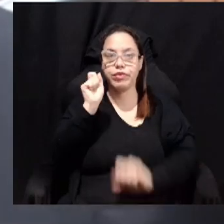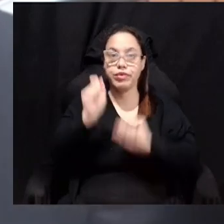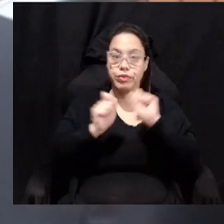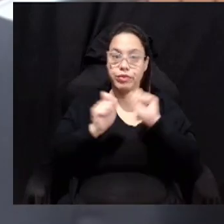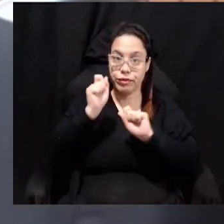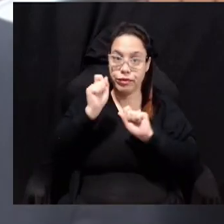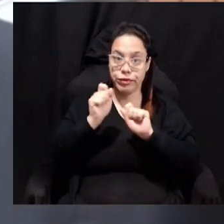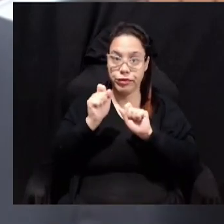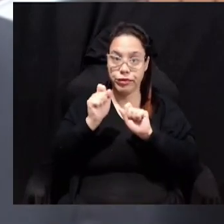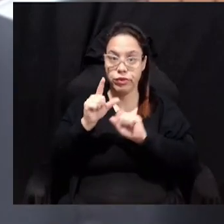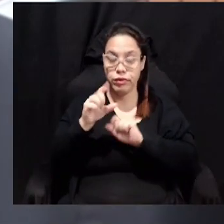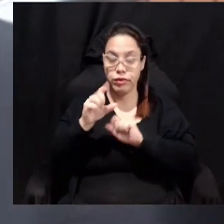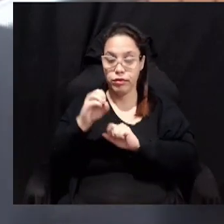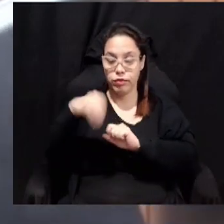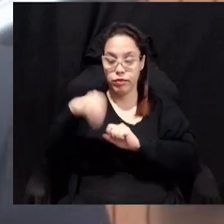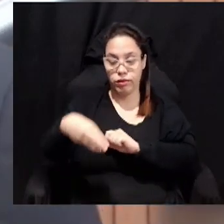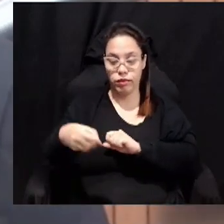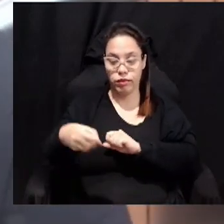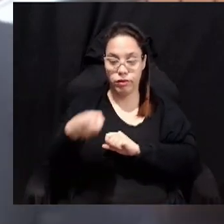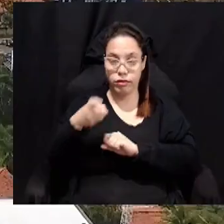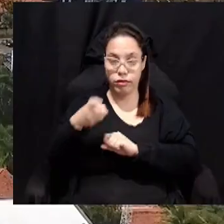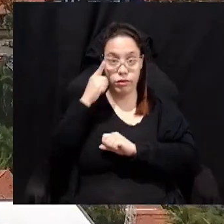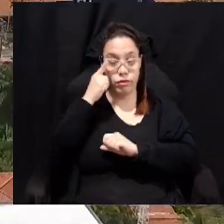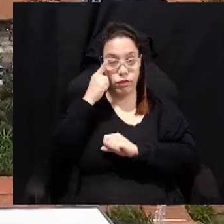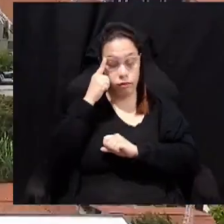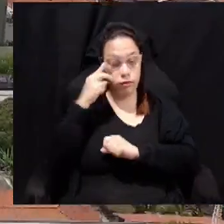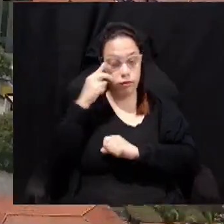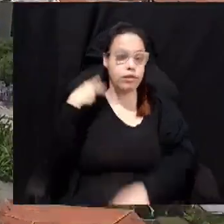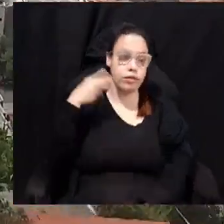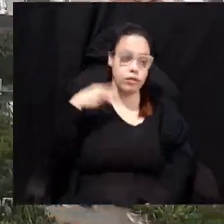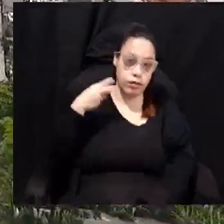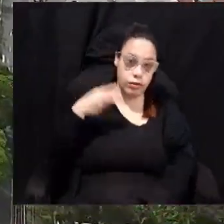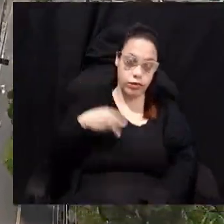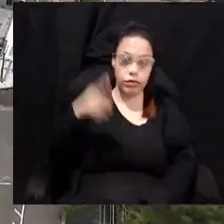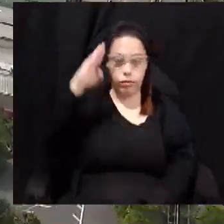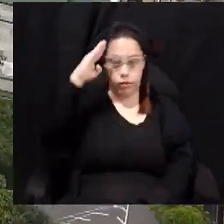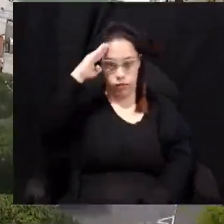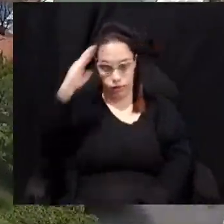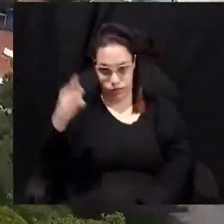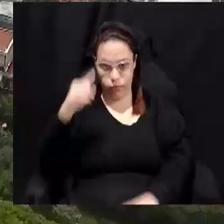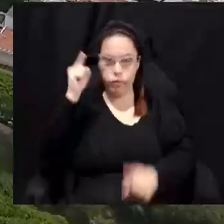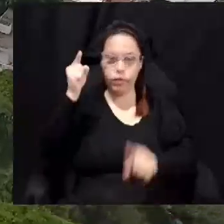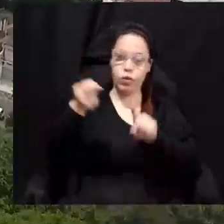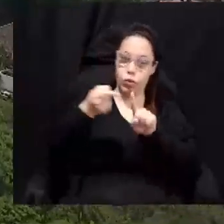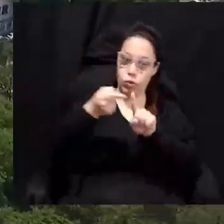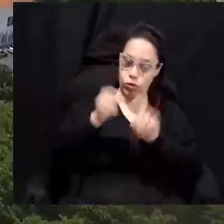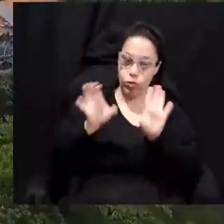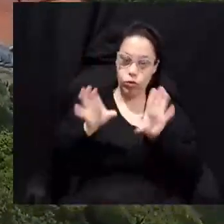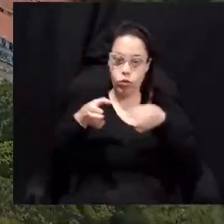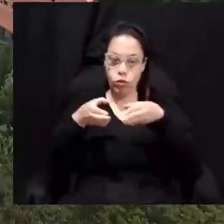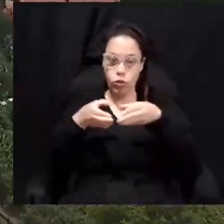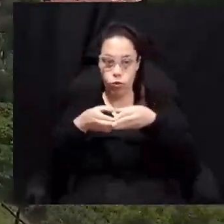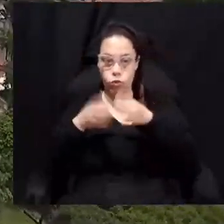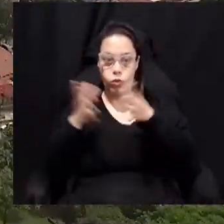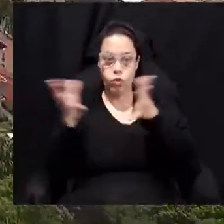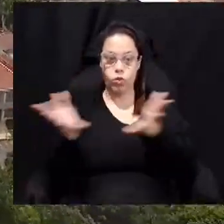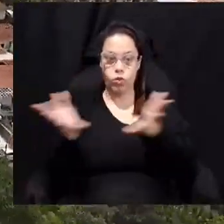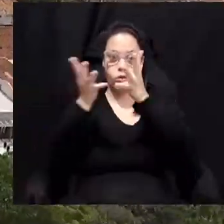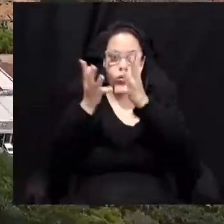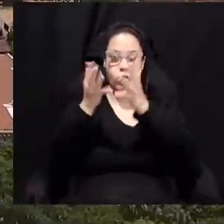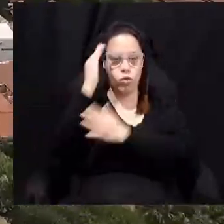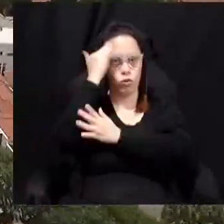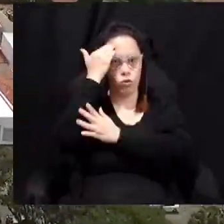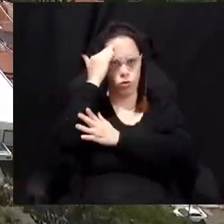exterior aqui na região. Ainda de acordo com o parlamentar, os principais objetivos da comissão são promover o entendimento das